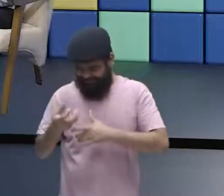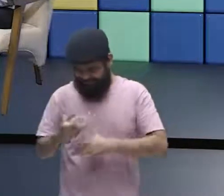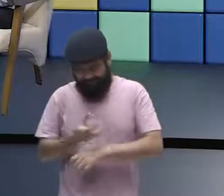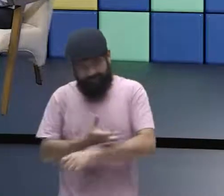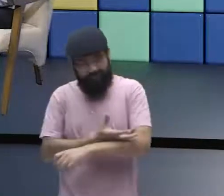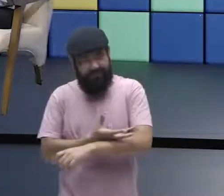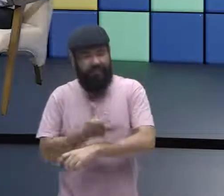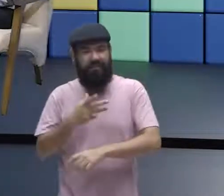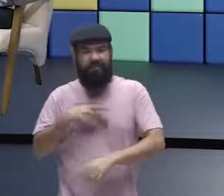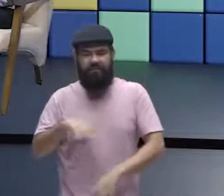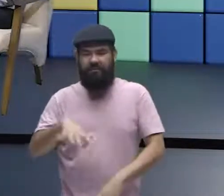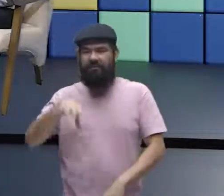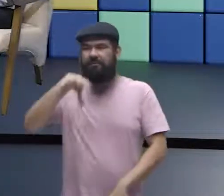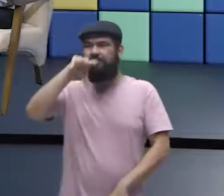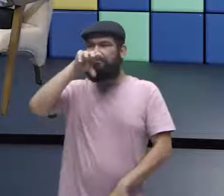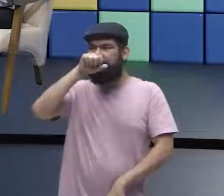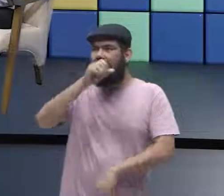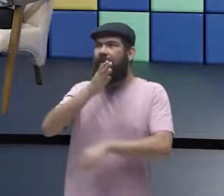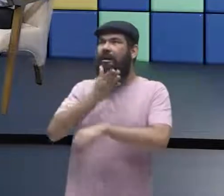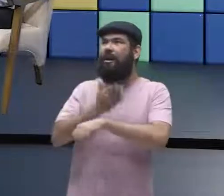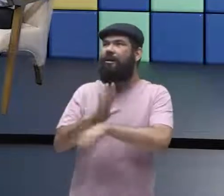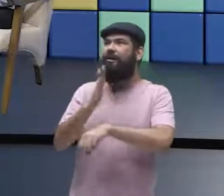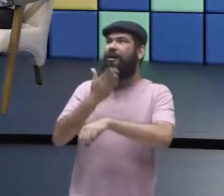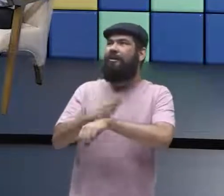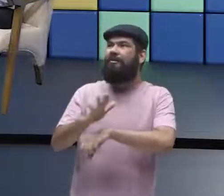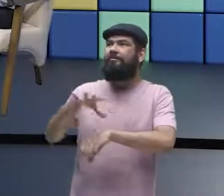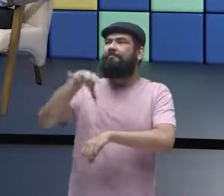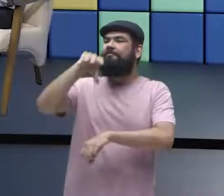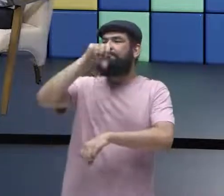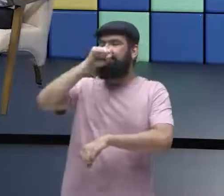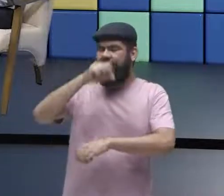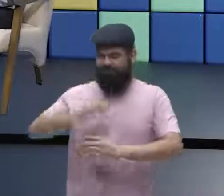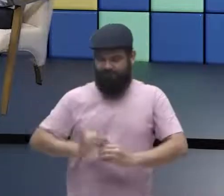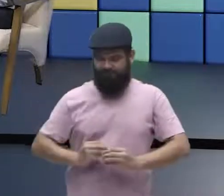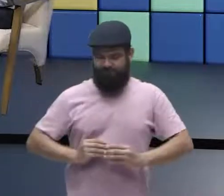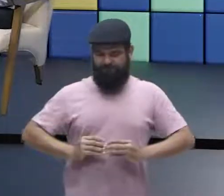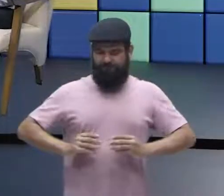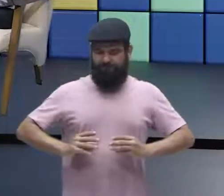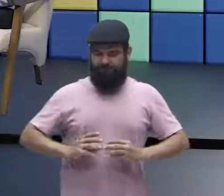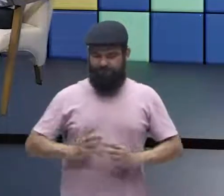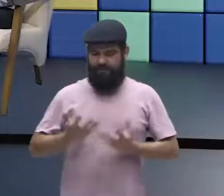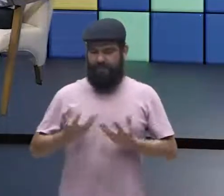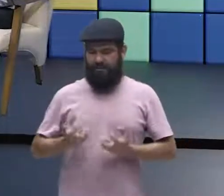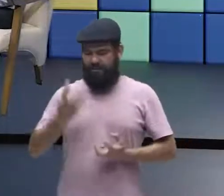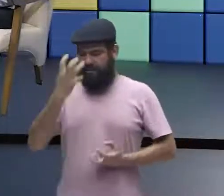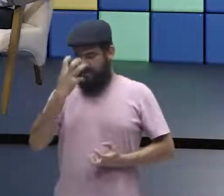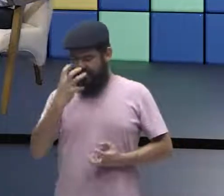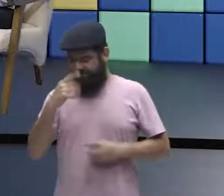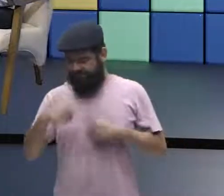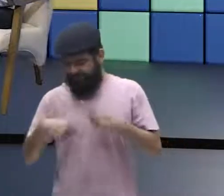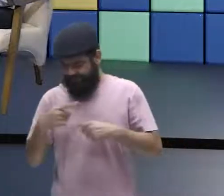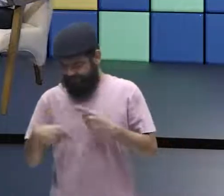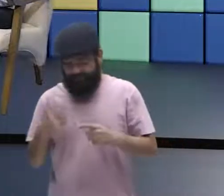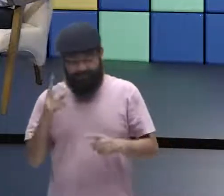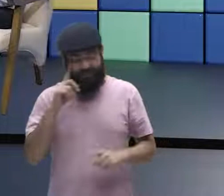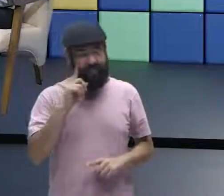exercício respiratório, aceito que estou com raiva e vou fazer o quê? Aí as ferramentas de gerenciamento de emoções. Eu